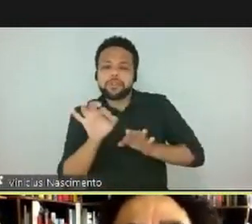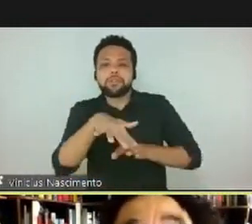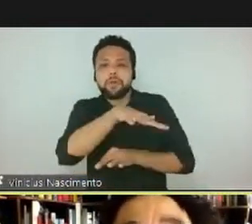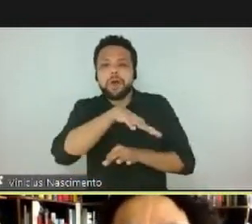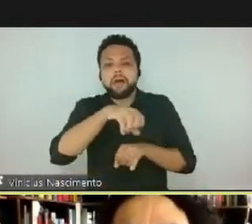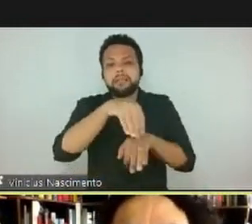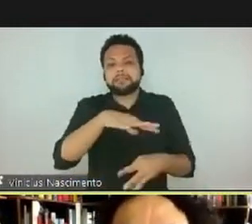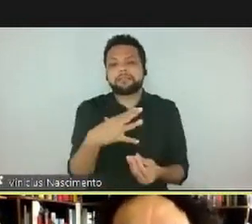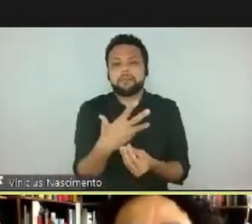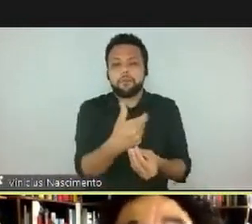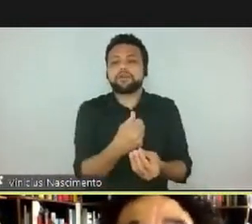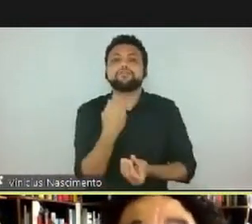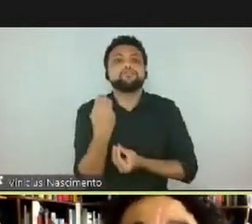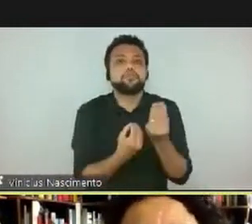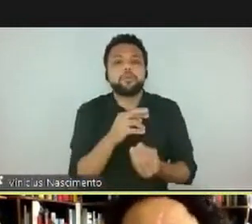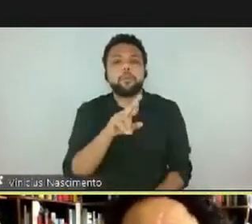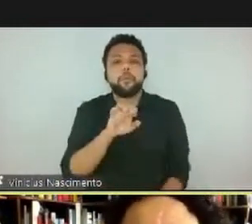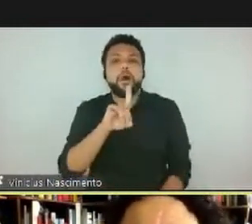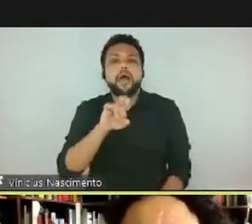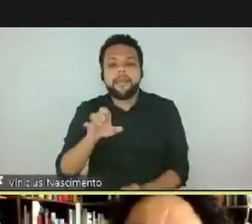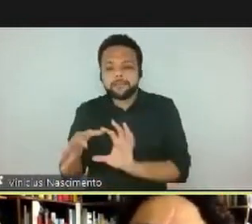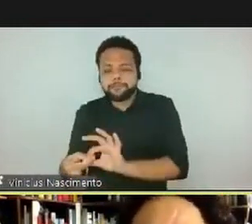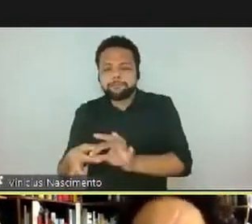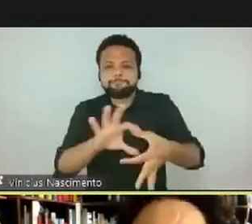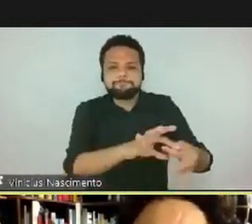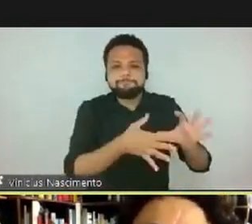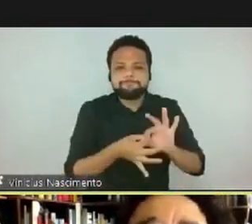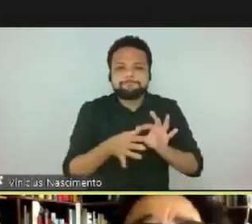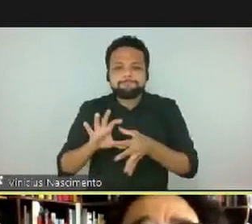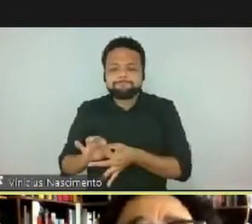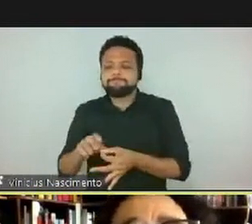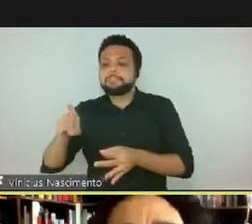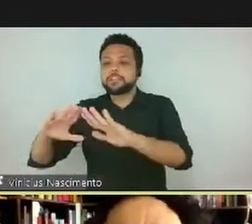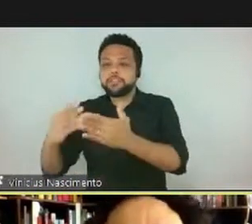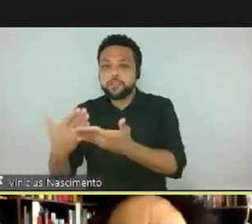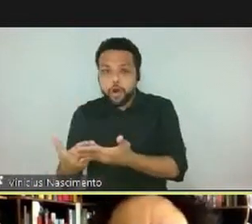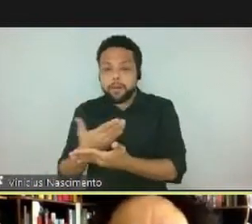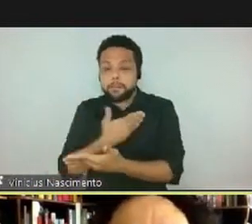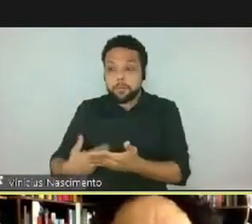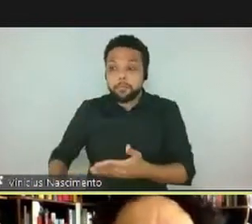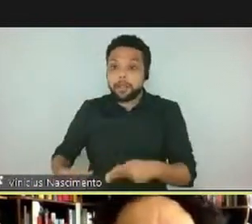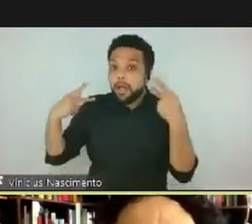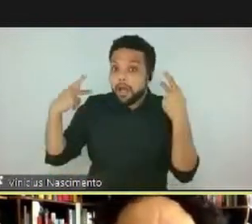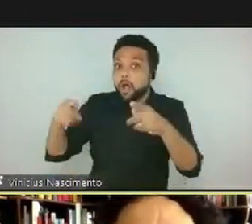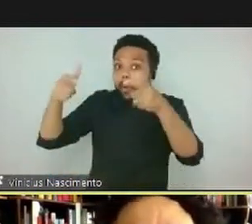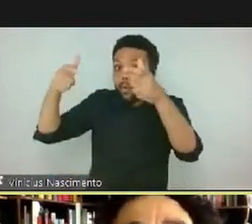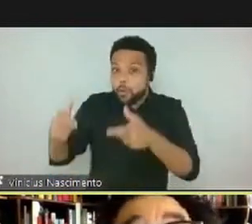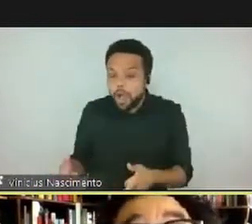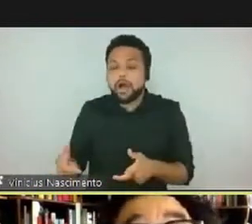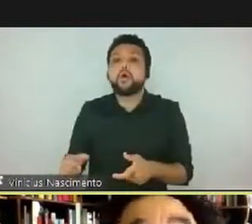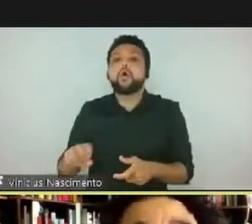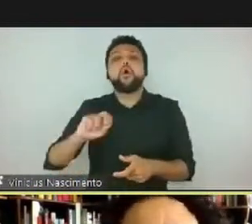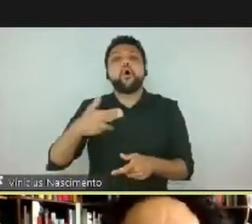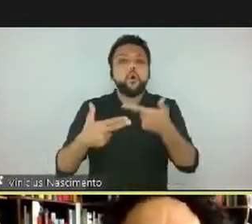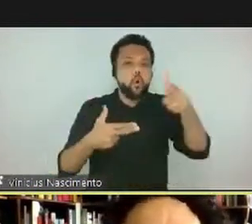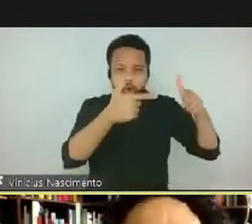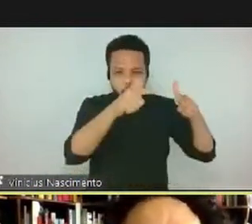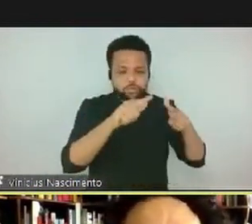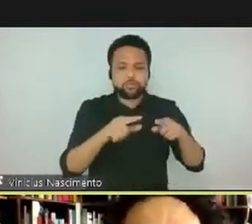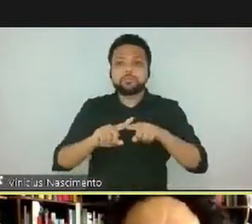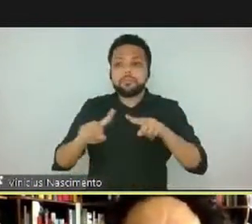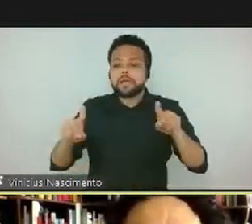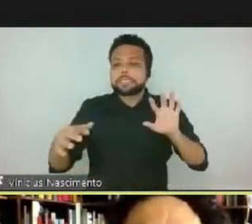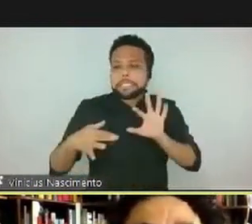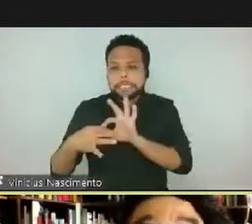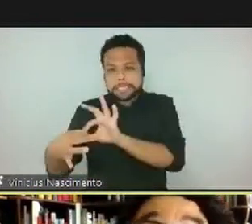as escolas públicas do bairro, no caso do Jaguaré, ou de outros bairros onde atuamos, unidades básicas